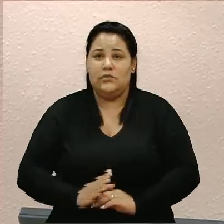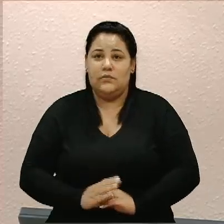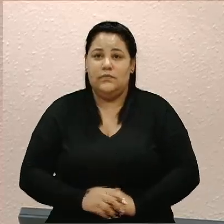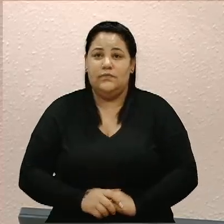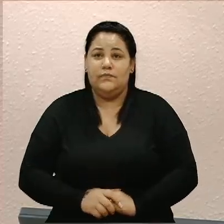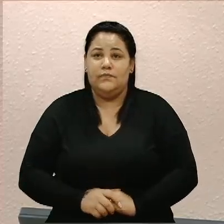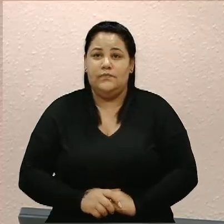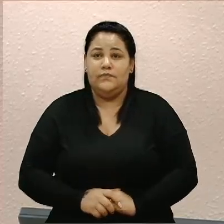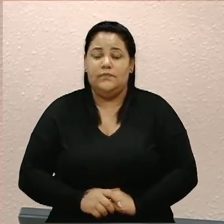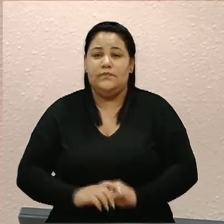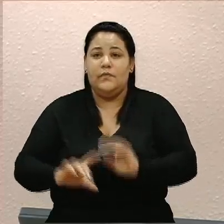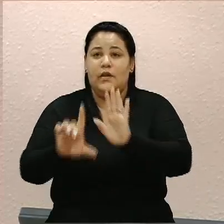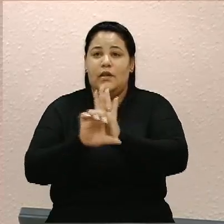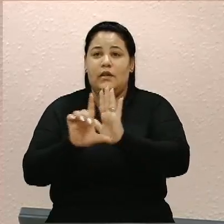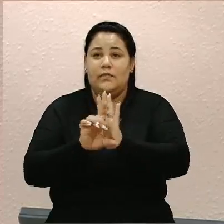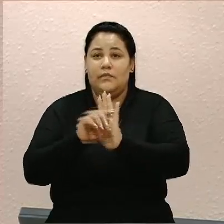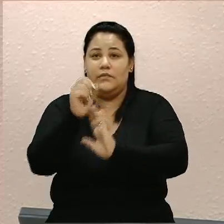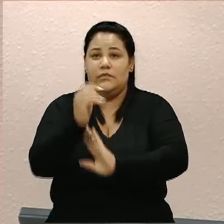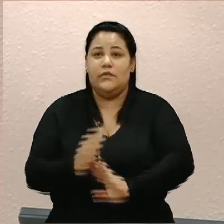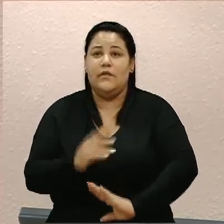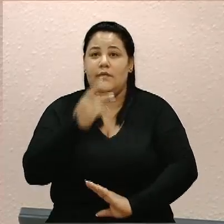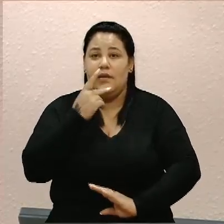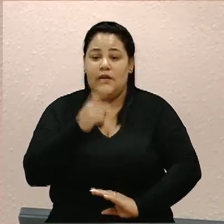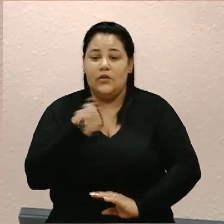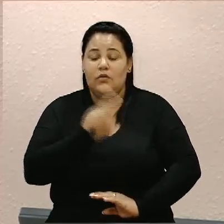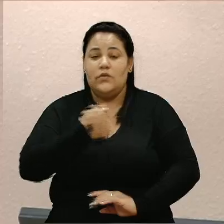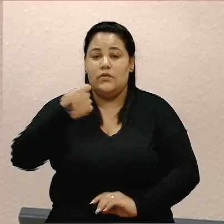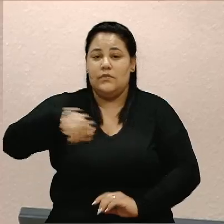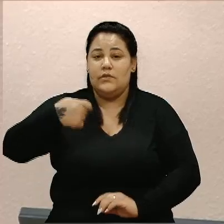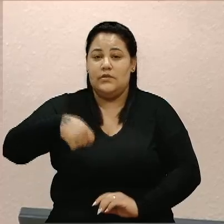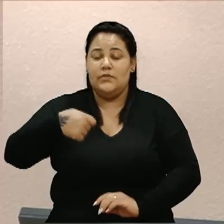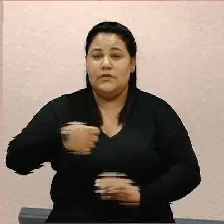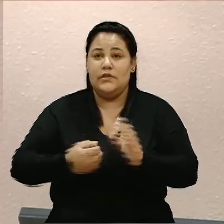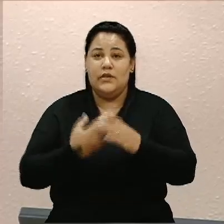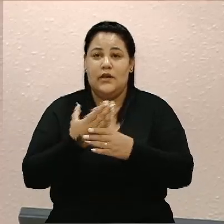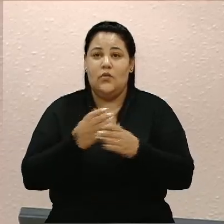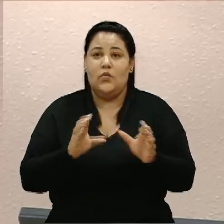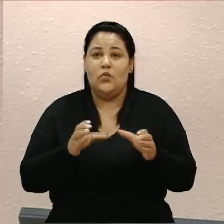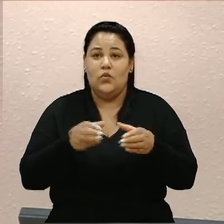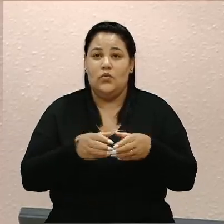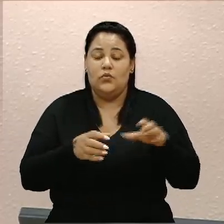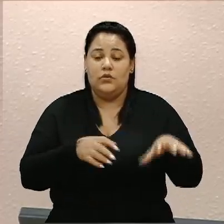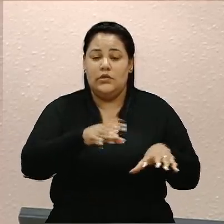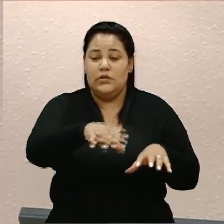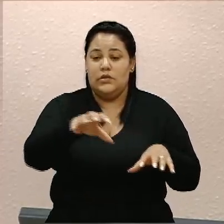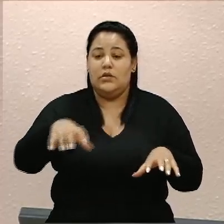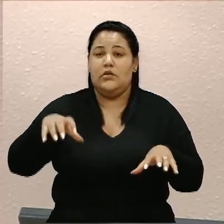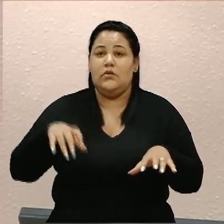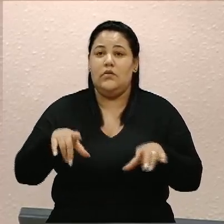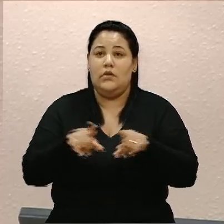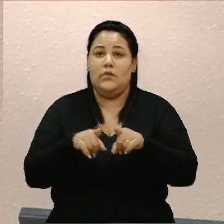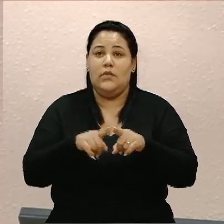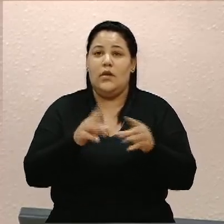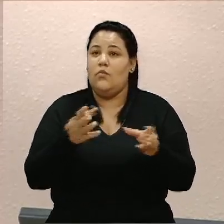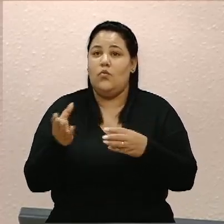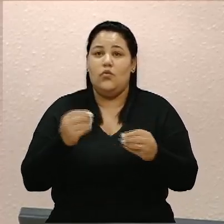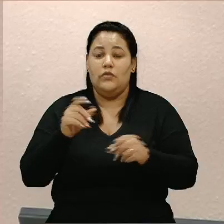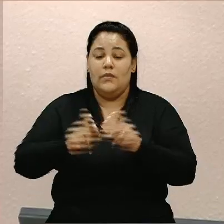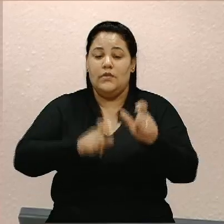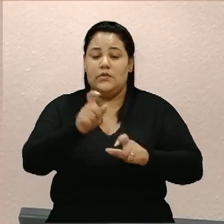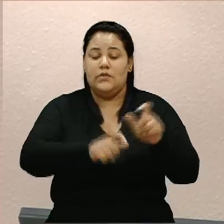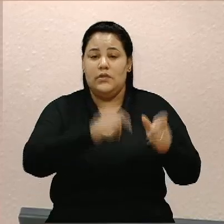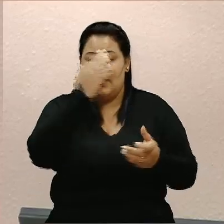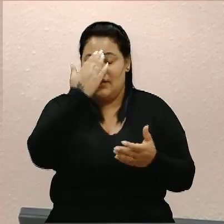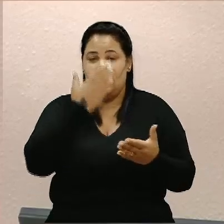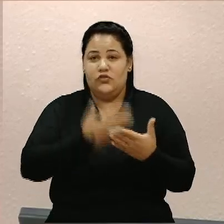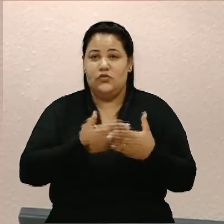da assistência fala que nós precisamos criar um comitê intersetorial, vereador, porque muitas pessoas acreditam que esse tema tem apenas a ver